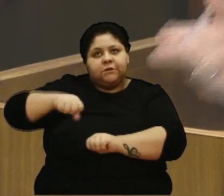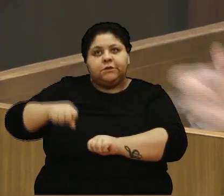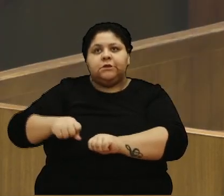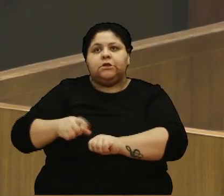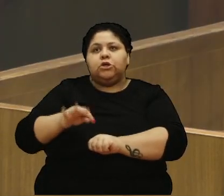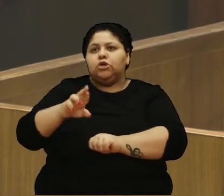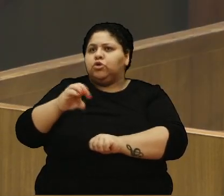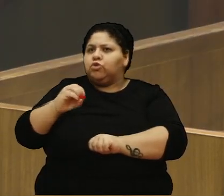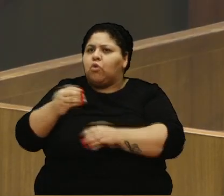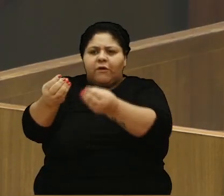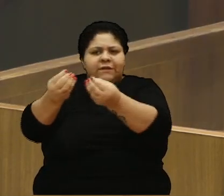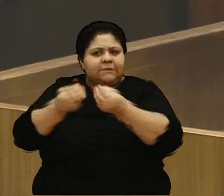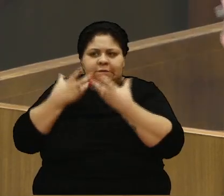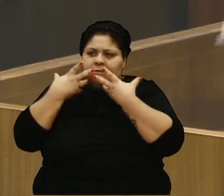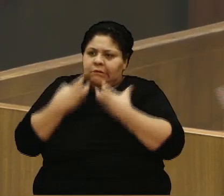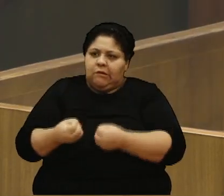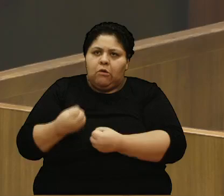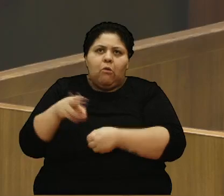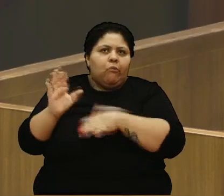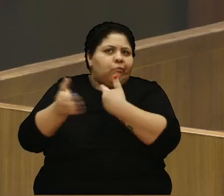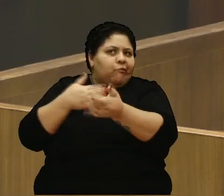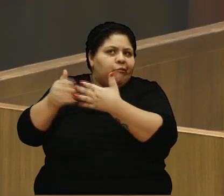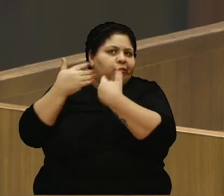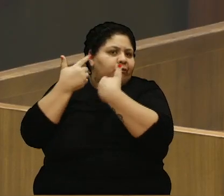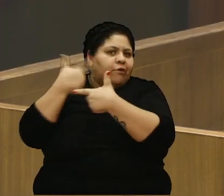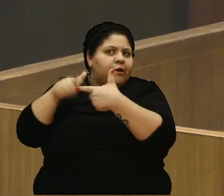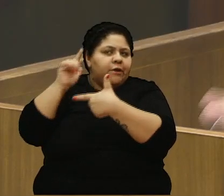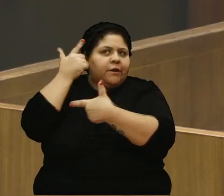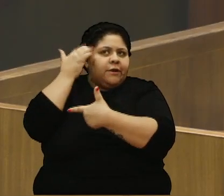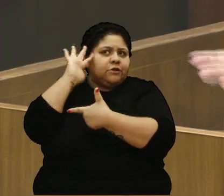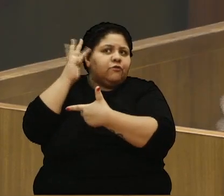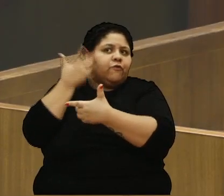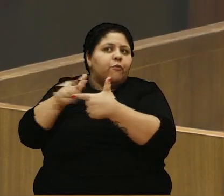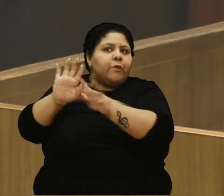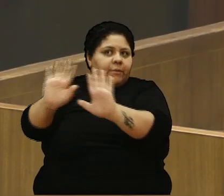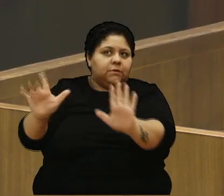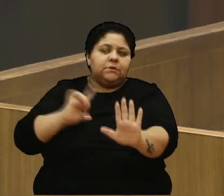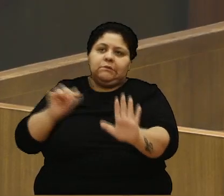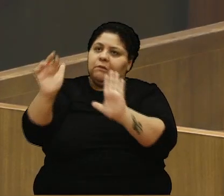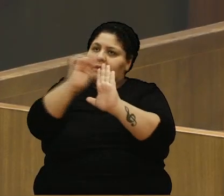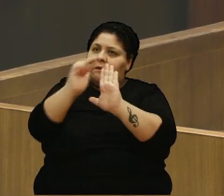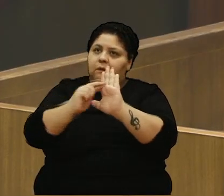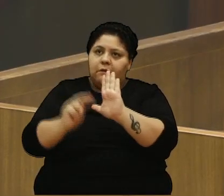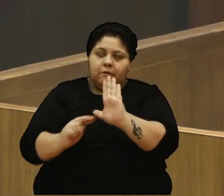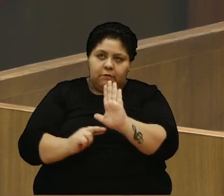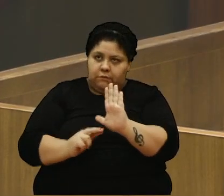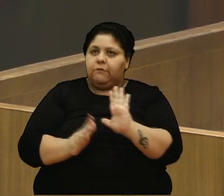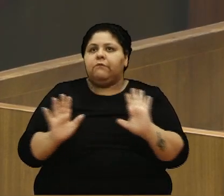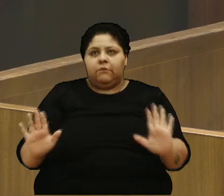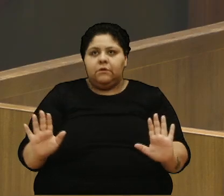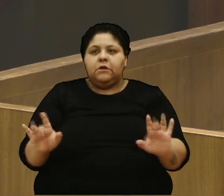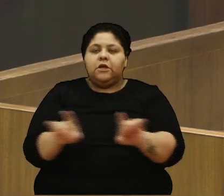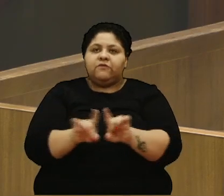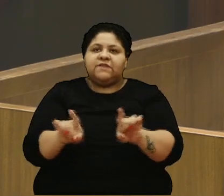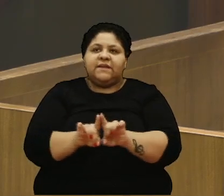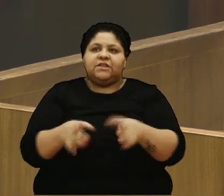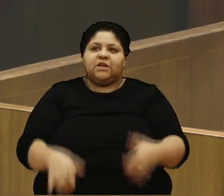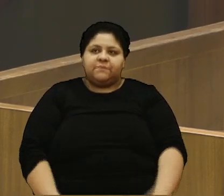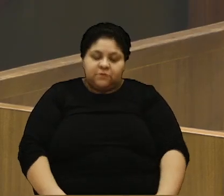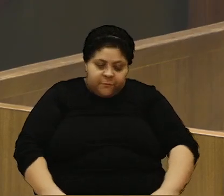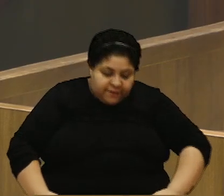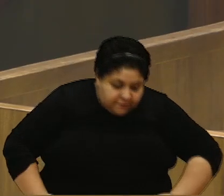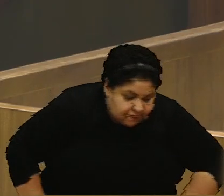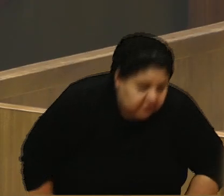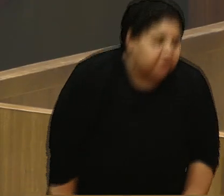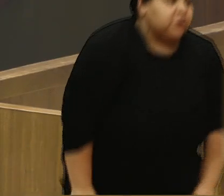troco, aceitar o dinheiro ou se virar, né? Cabe a eles isso, até tem um monte de regra no Procon falando sobre isso. Aqui então eu queria alertar sobre